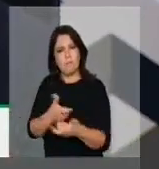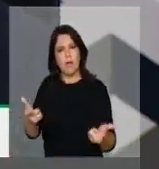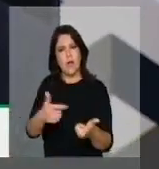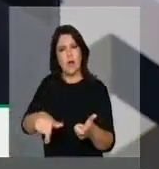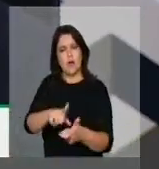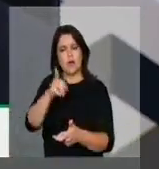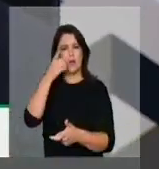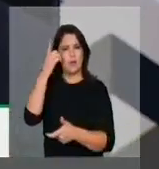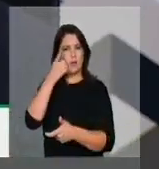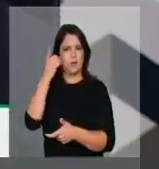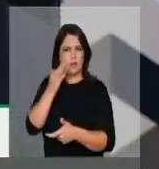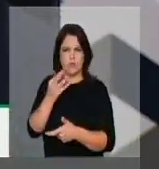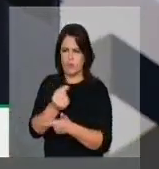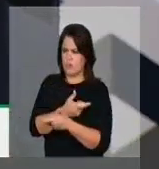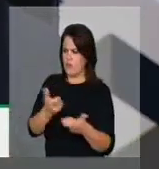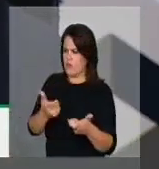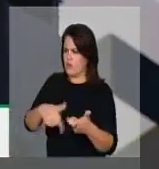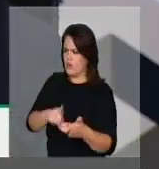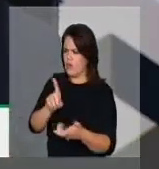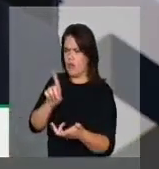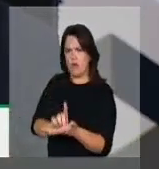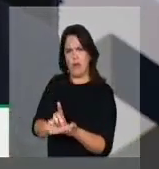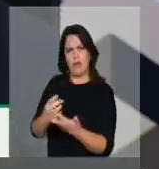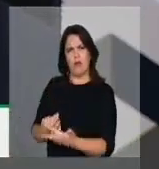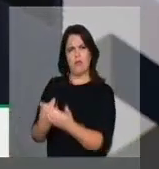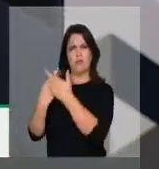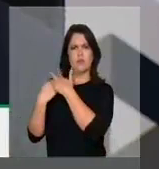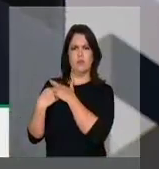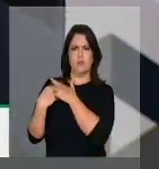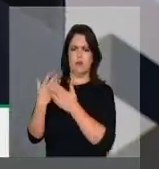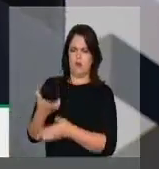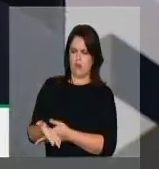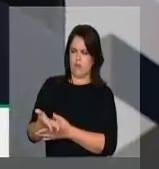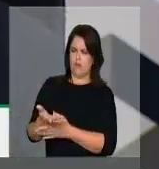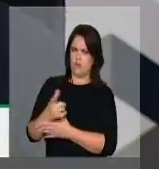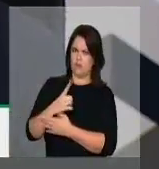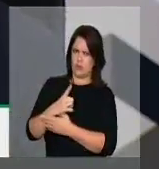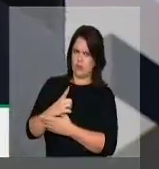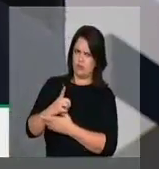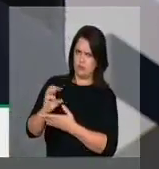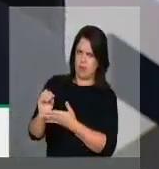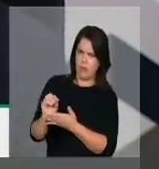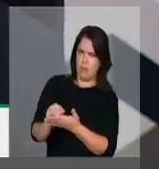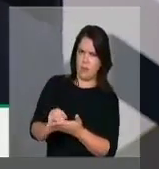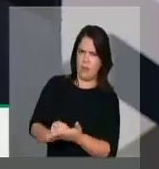maioria parlamentar, que é responsável perante ela,